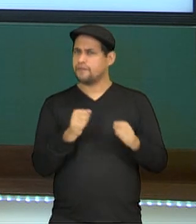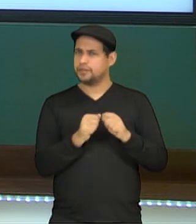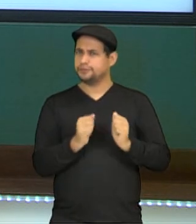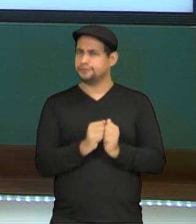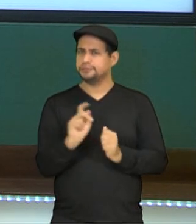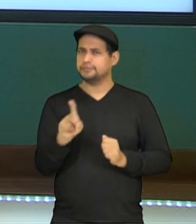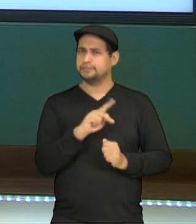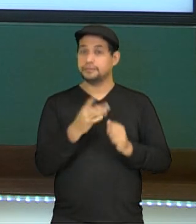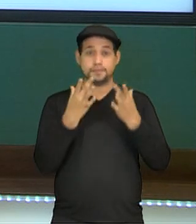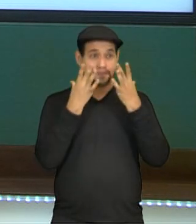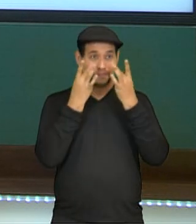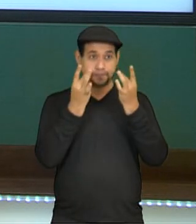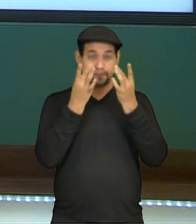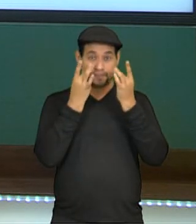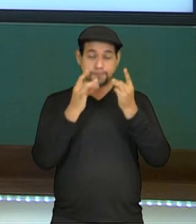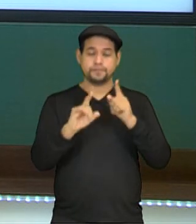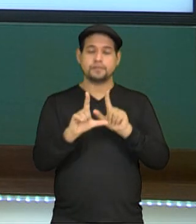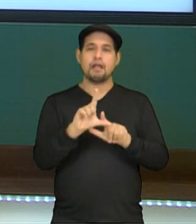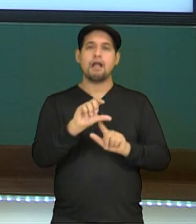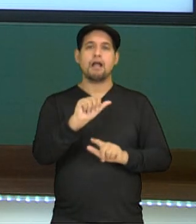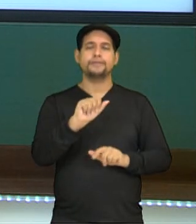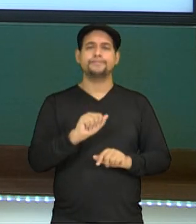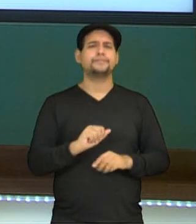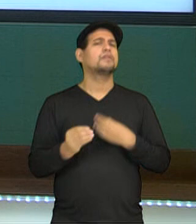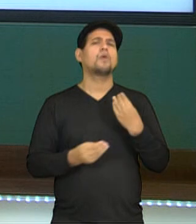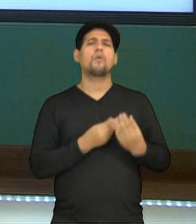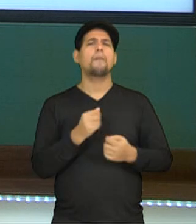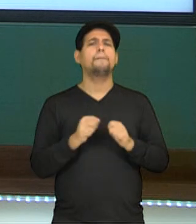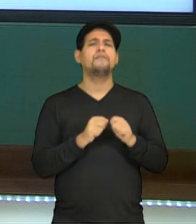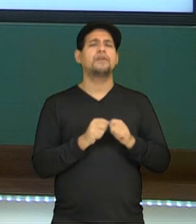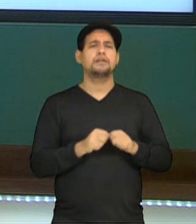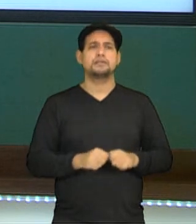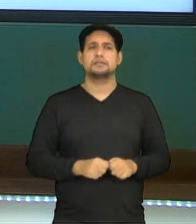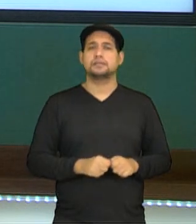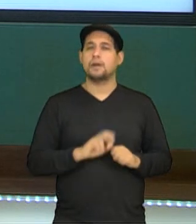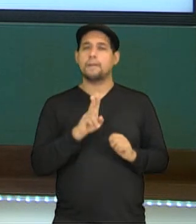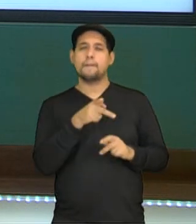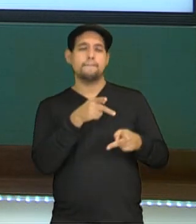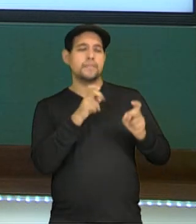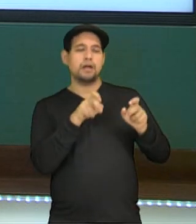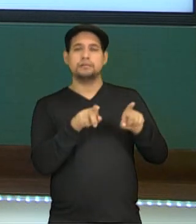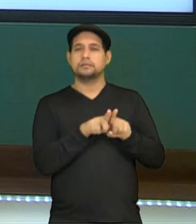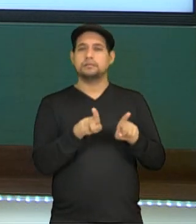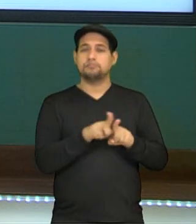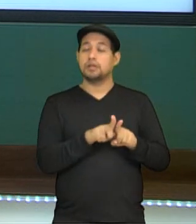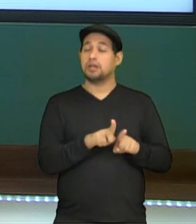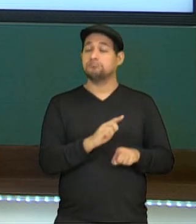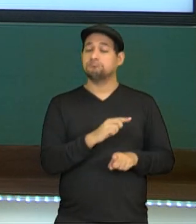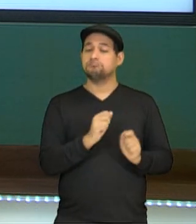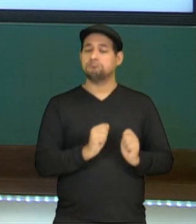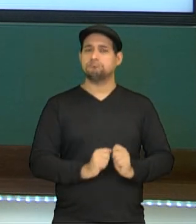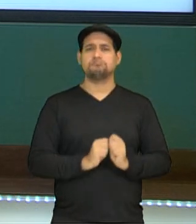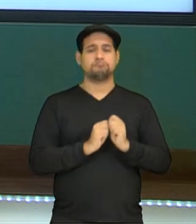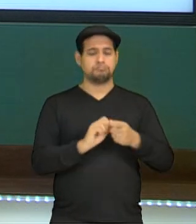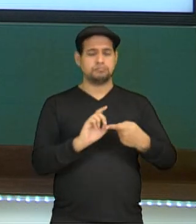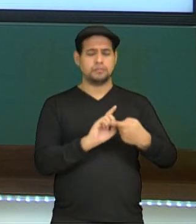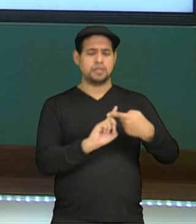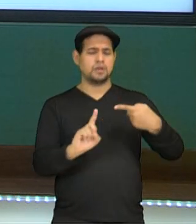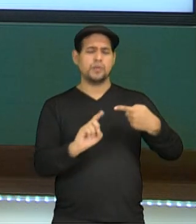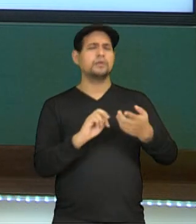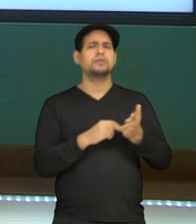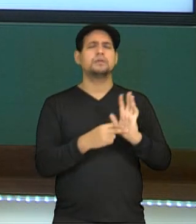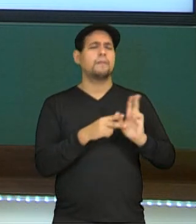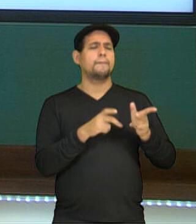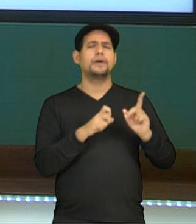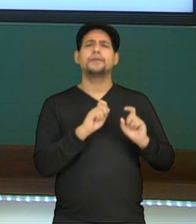professora? Então, olha só. Na letra A, como que a gente pode fazer isso? Para a gente encontrar esse mesmo, né, denominador. O que é ao